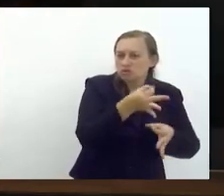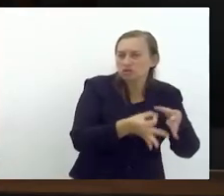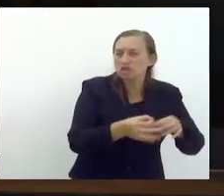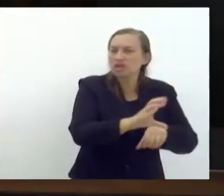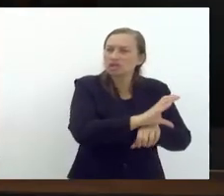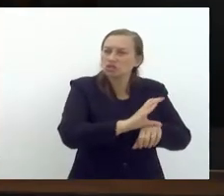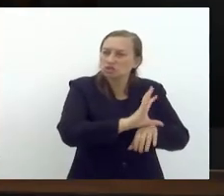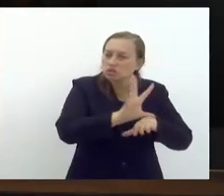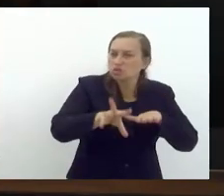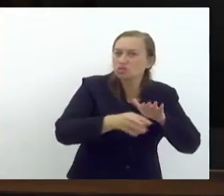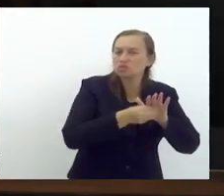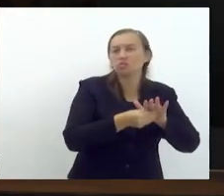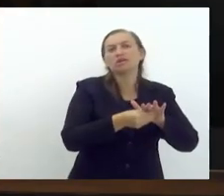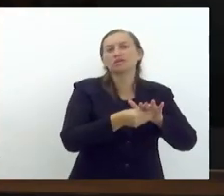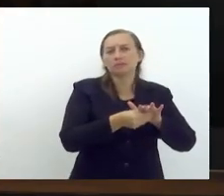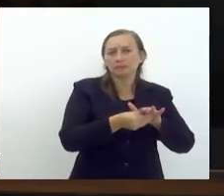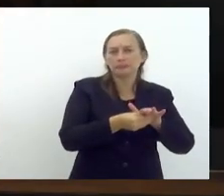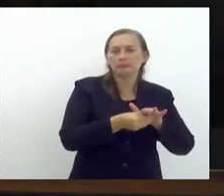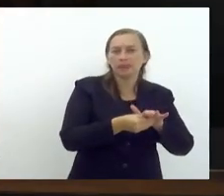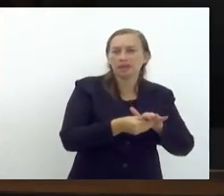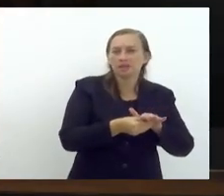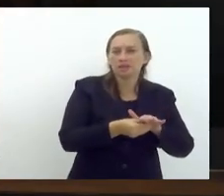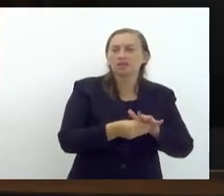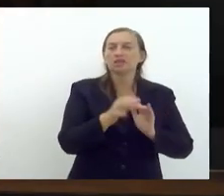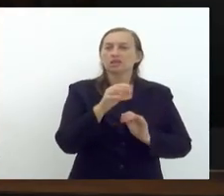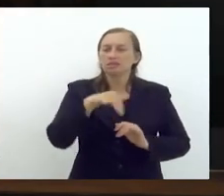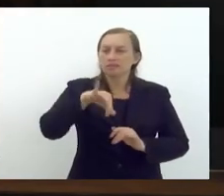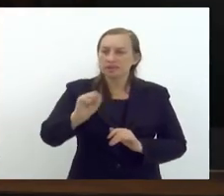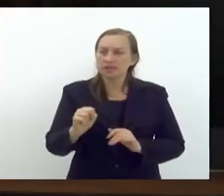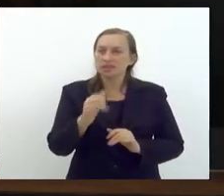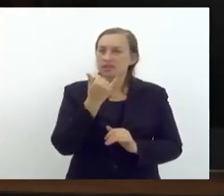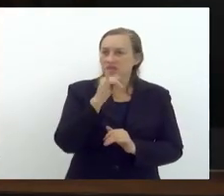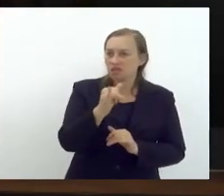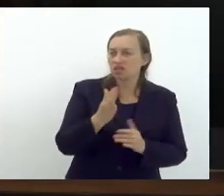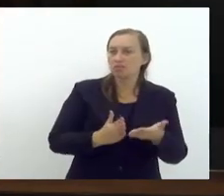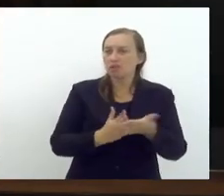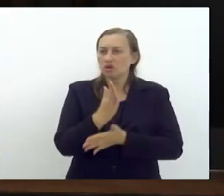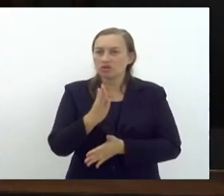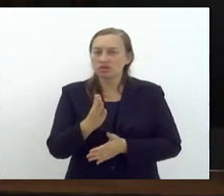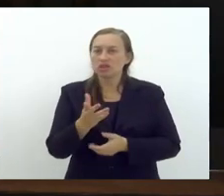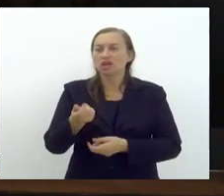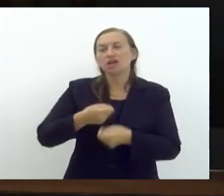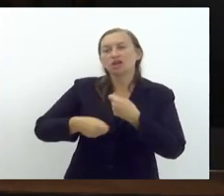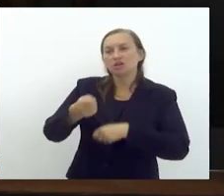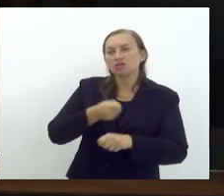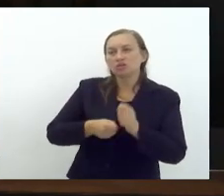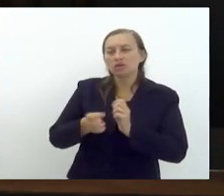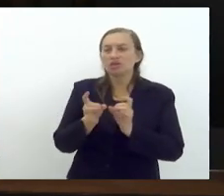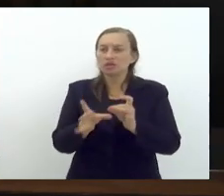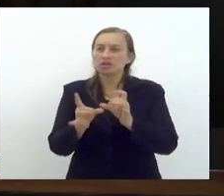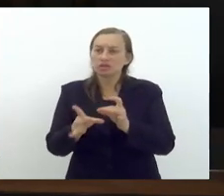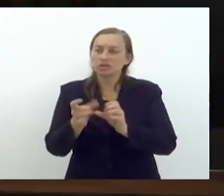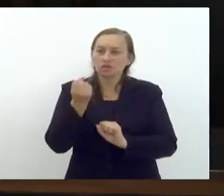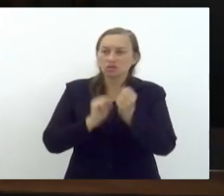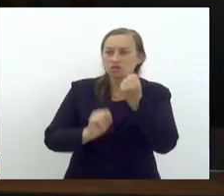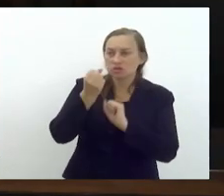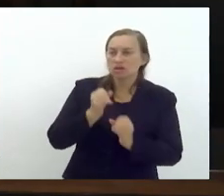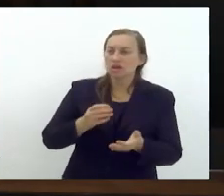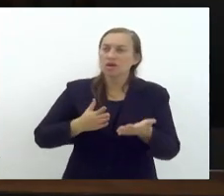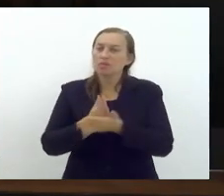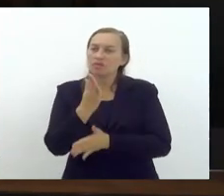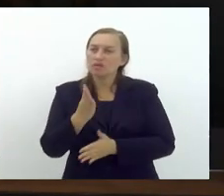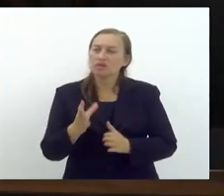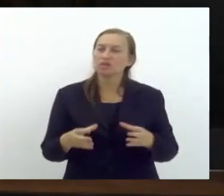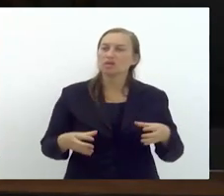constitucionalidade com emendas de Minas e energia favorável de Economia Indústria e Comércio favorável com as emendas